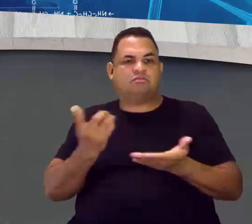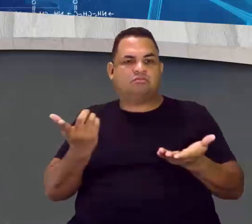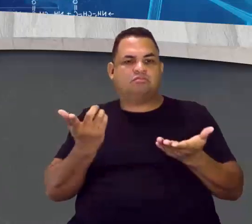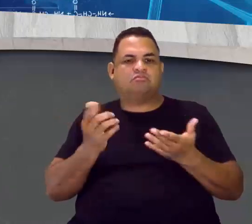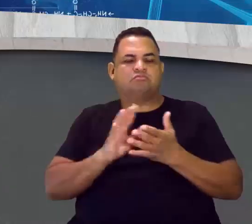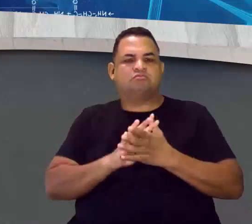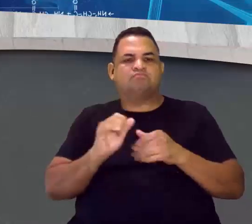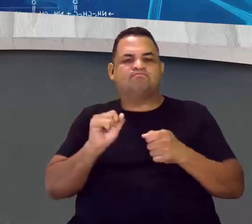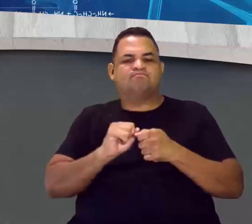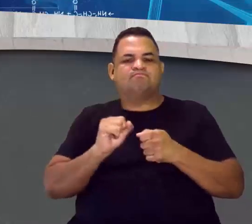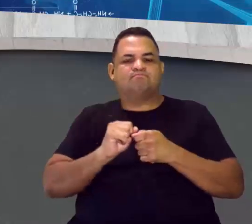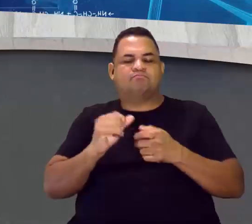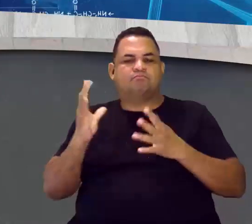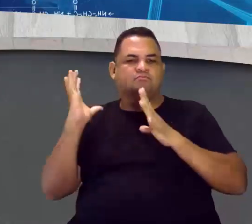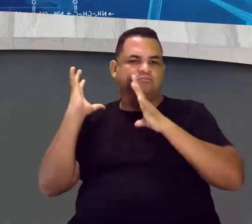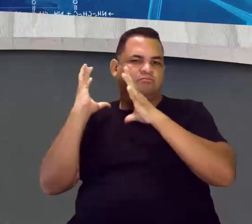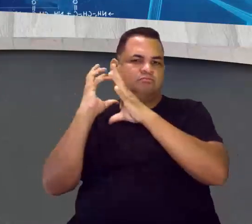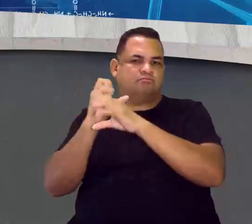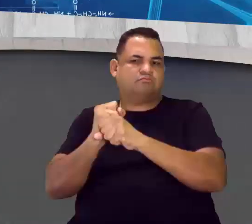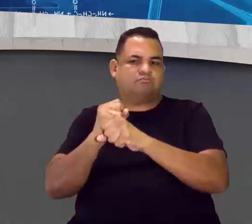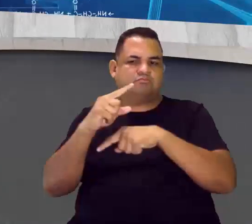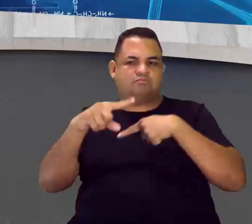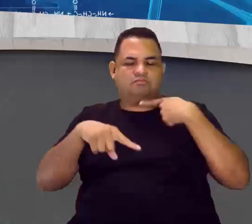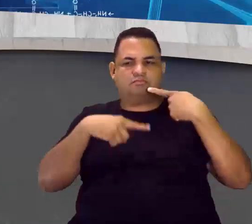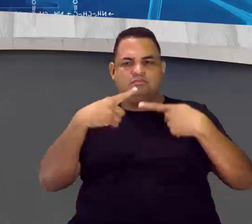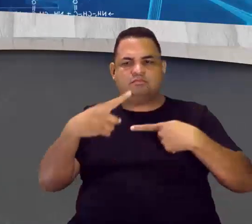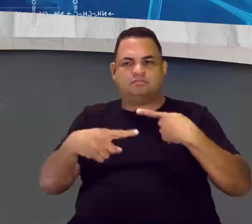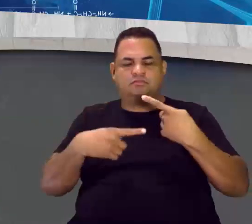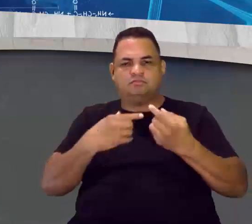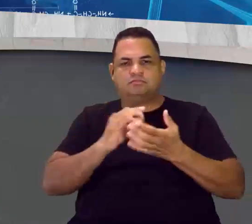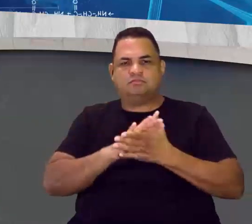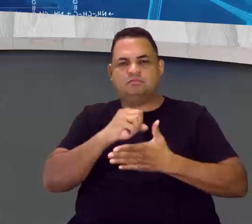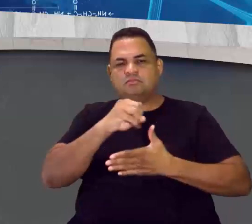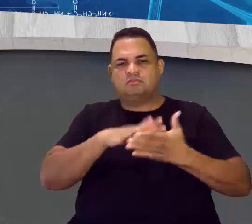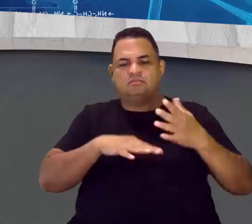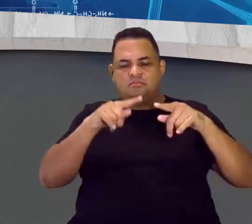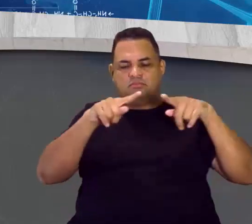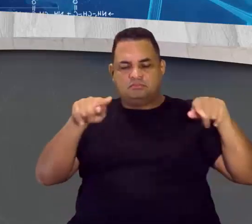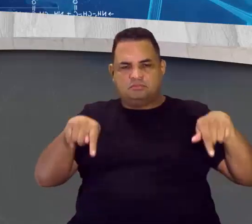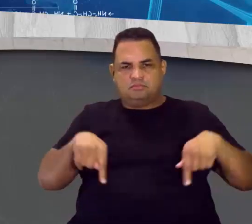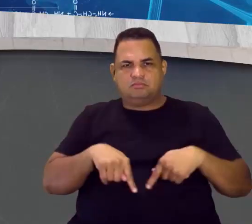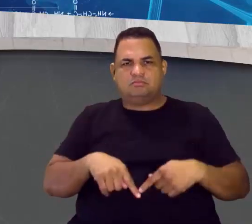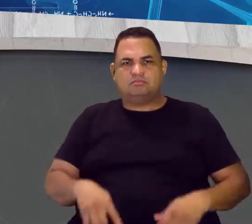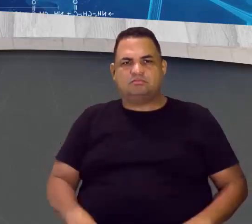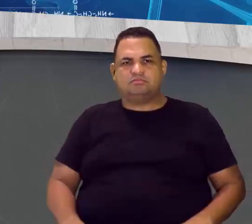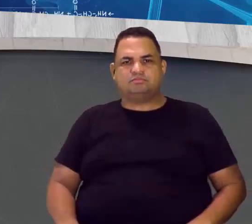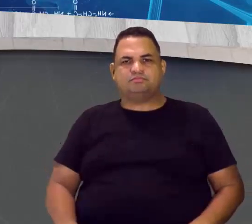a gente vai para a nossa revisão e posteriormente para a atividade de sala.